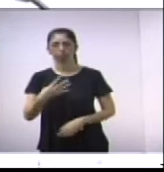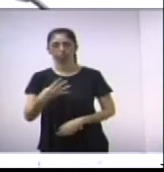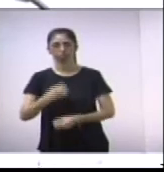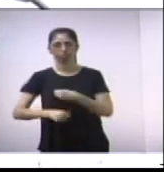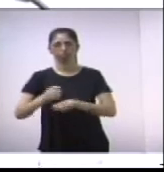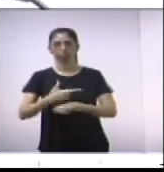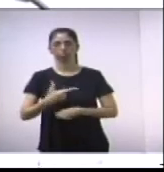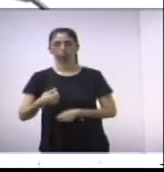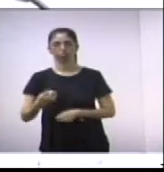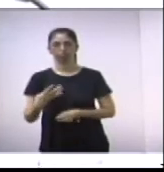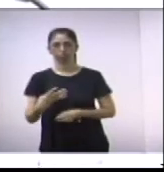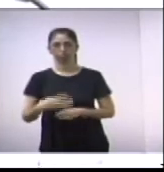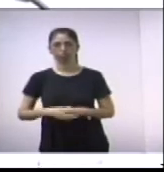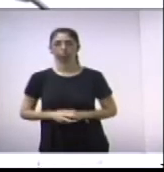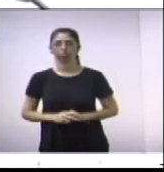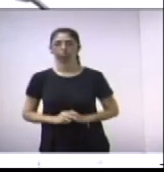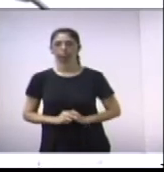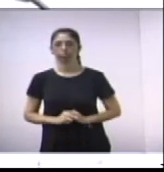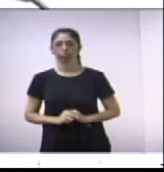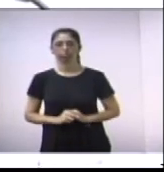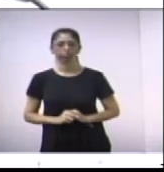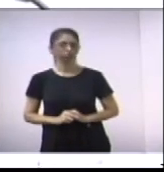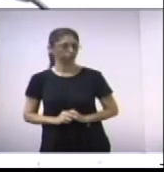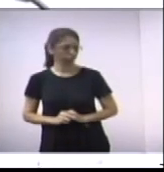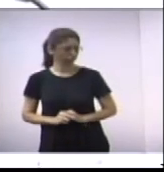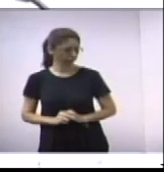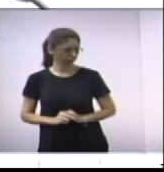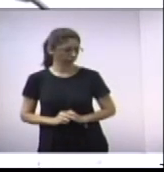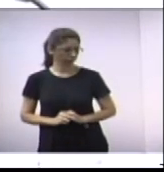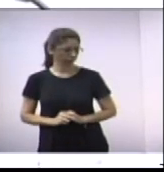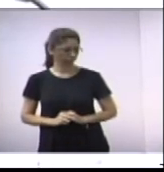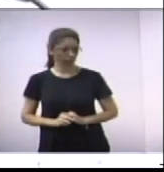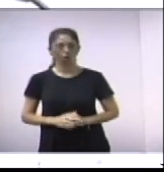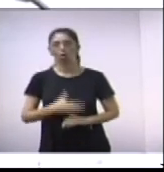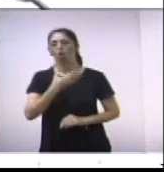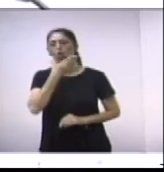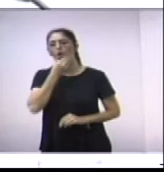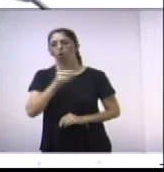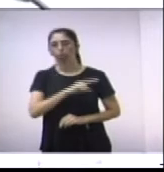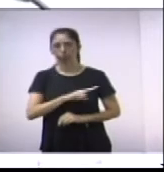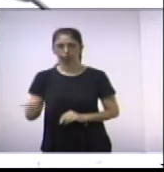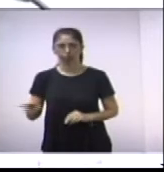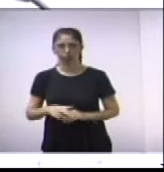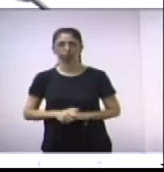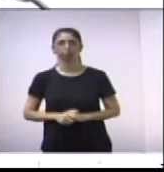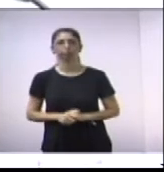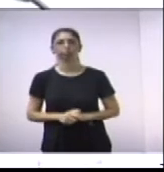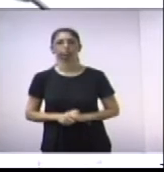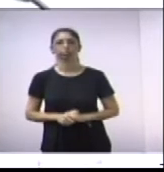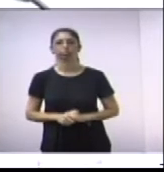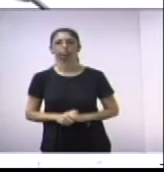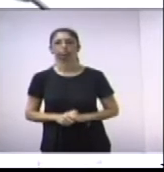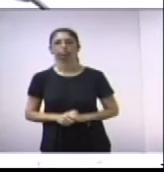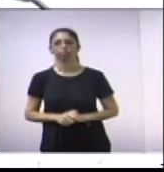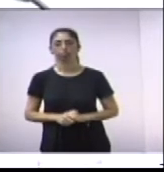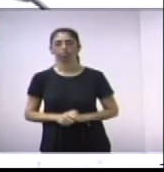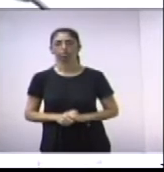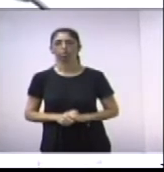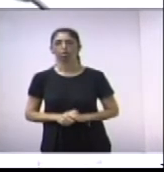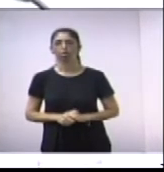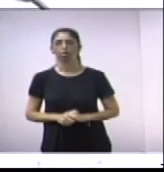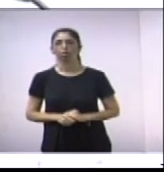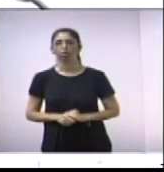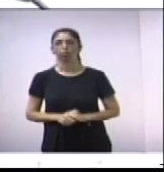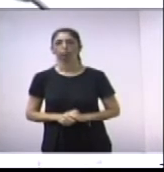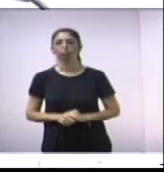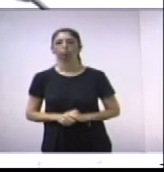0064-2014, teor do ato. Vistos, Edgar de Moraes Silva, qualificado nos autos, ajuizou ação popular contra José